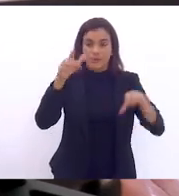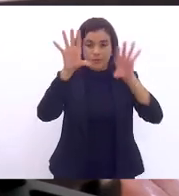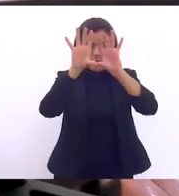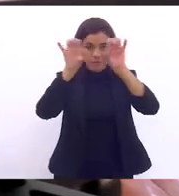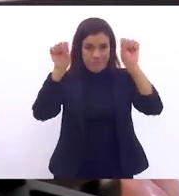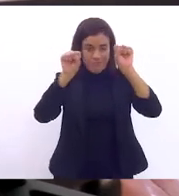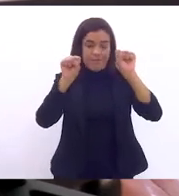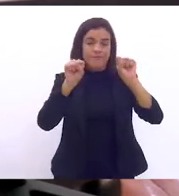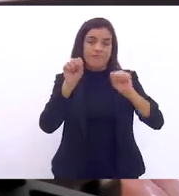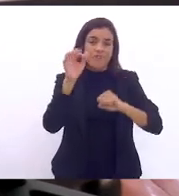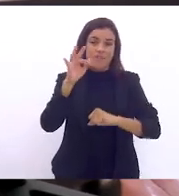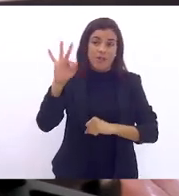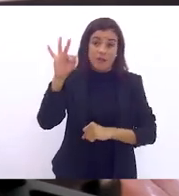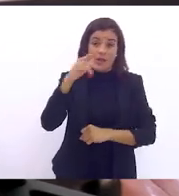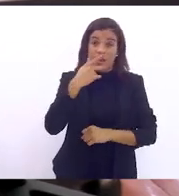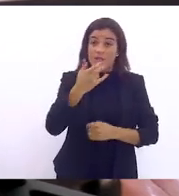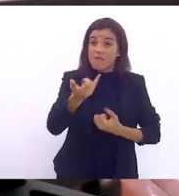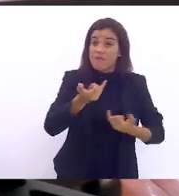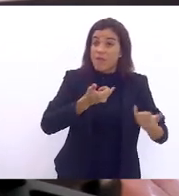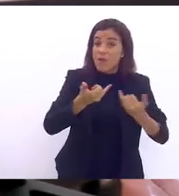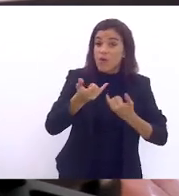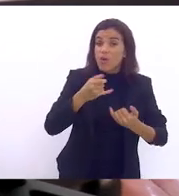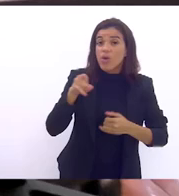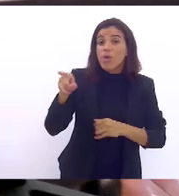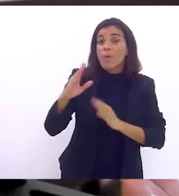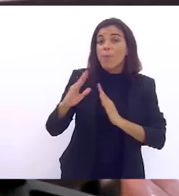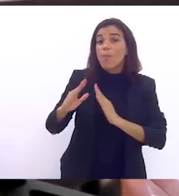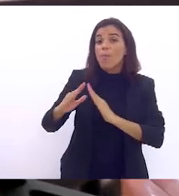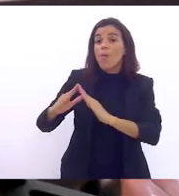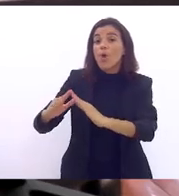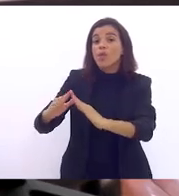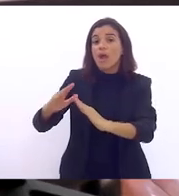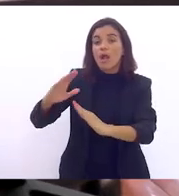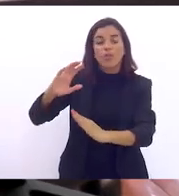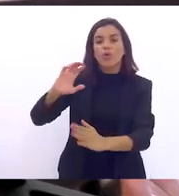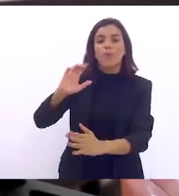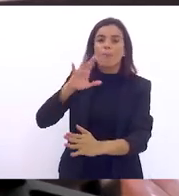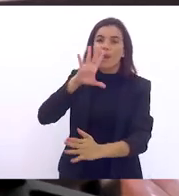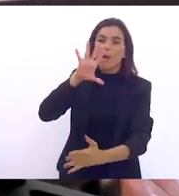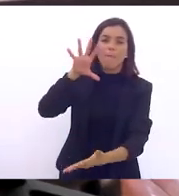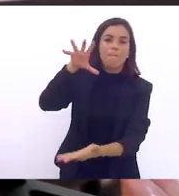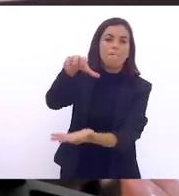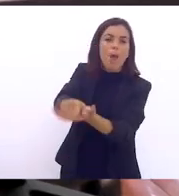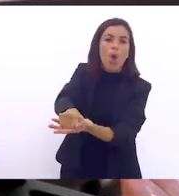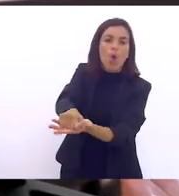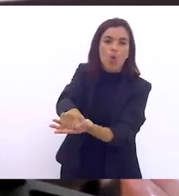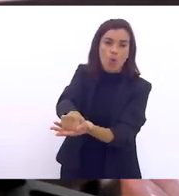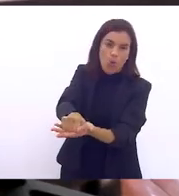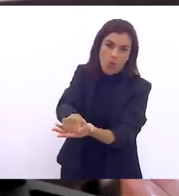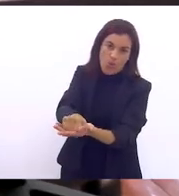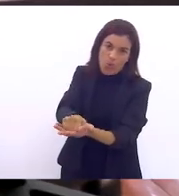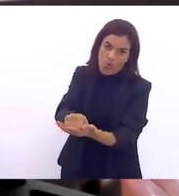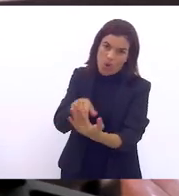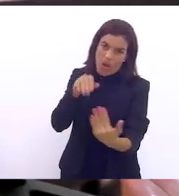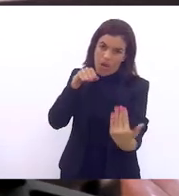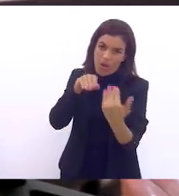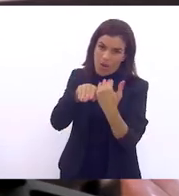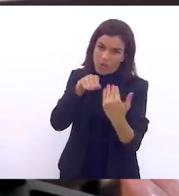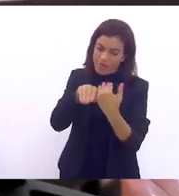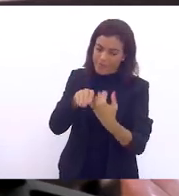Foi um pouco infeliz né que ele diz que os moradores se apropriaram da rodovia né o contrário